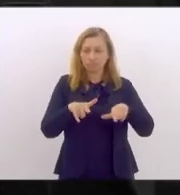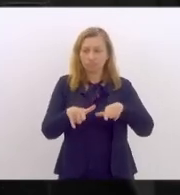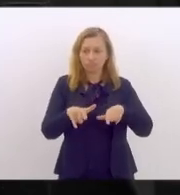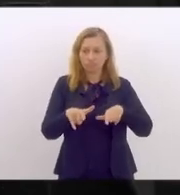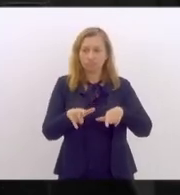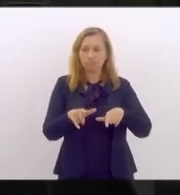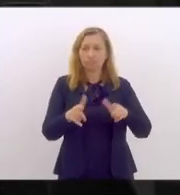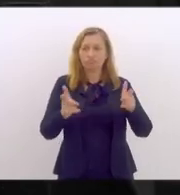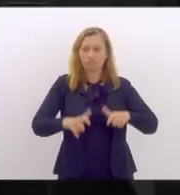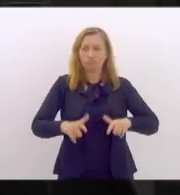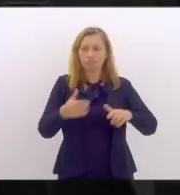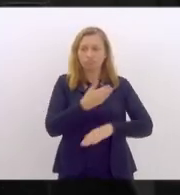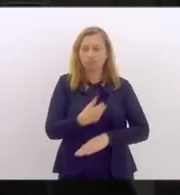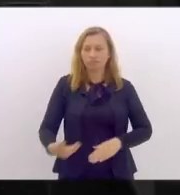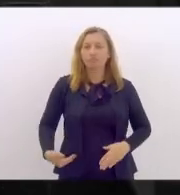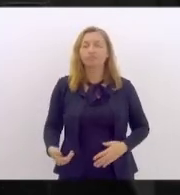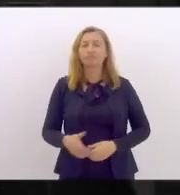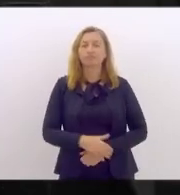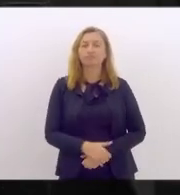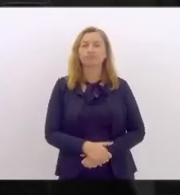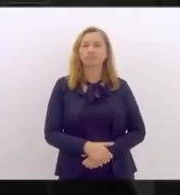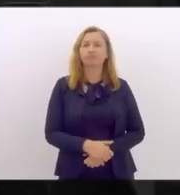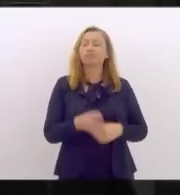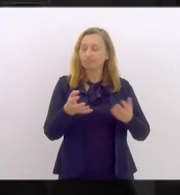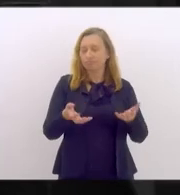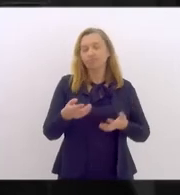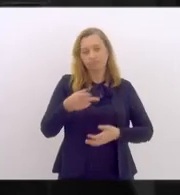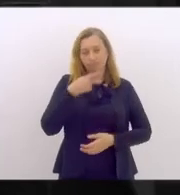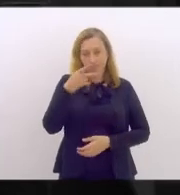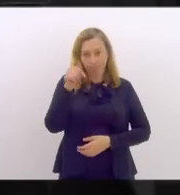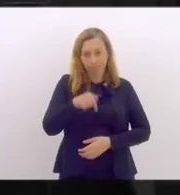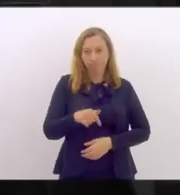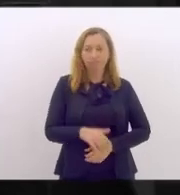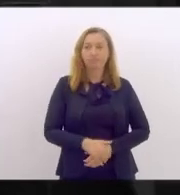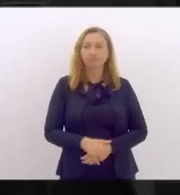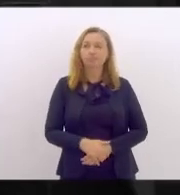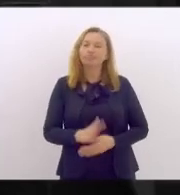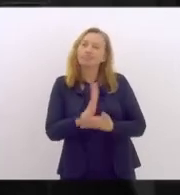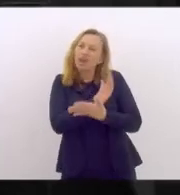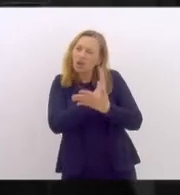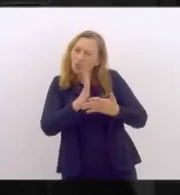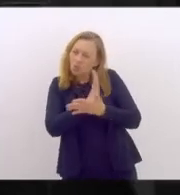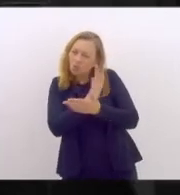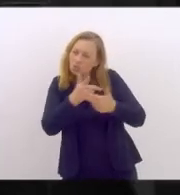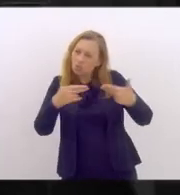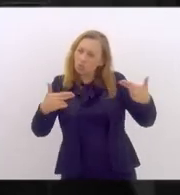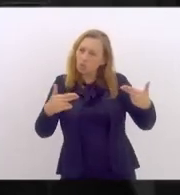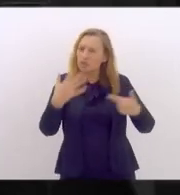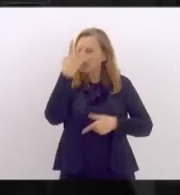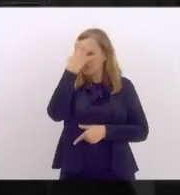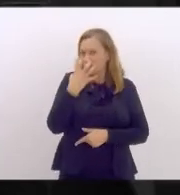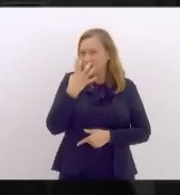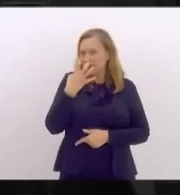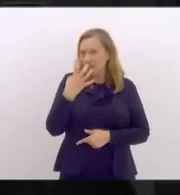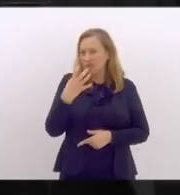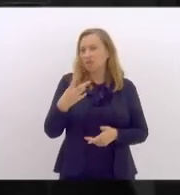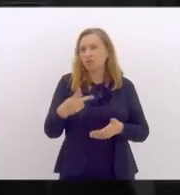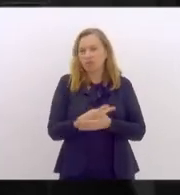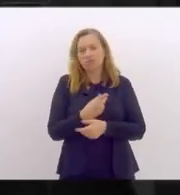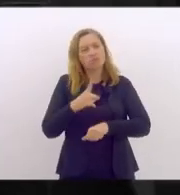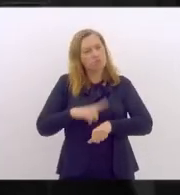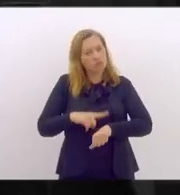público eu quero aqui dizer que algumas coisas graves contidas nesse Episódio